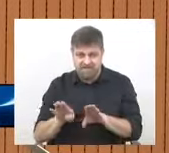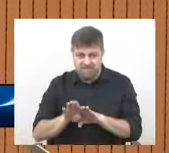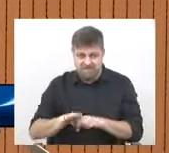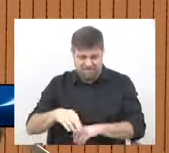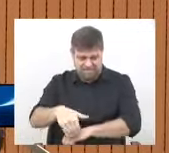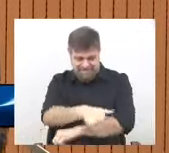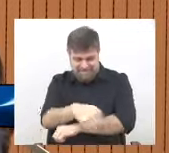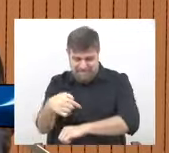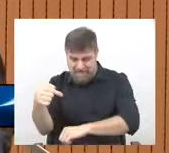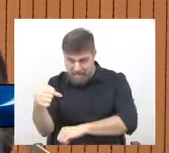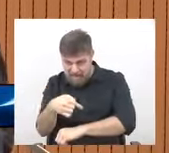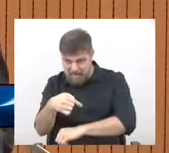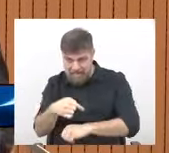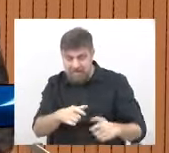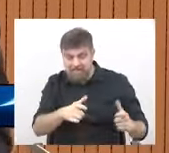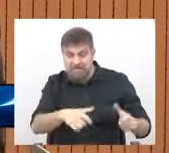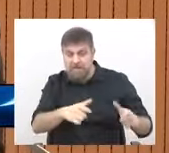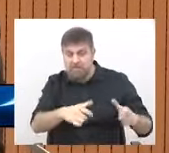Camucim,